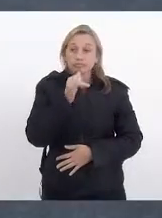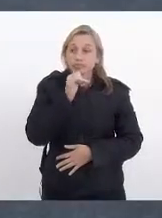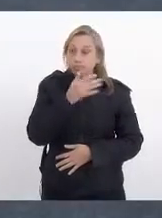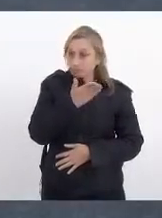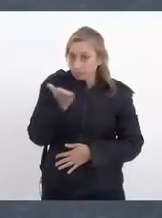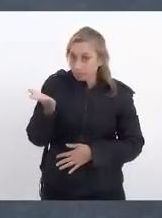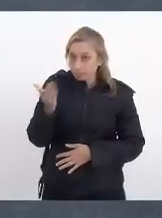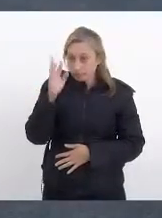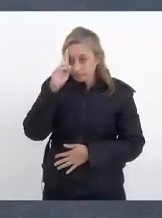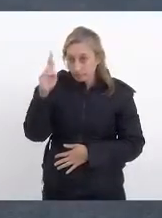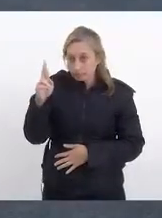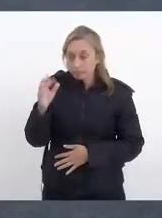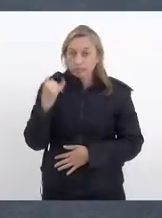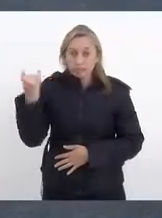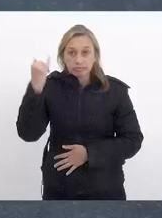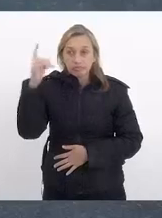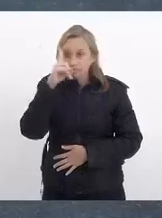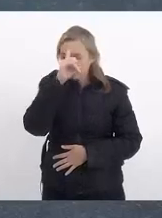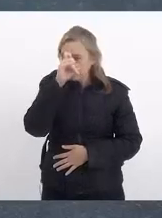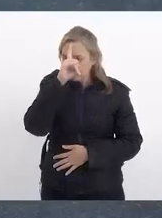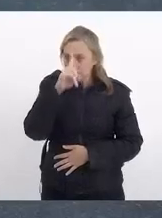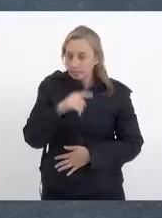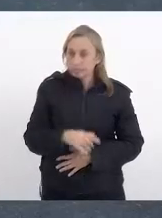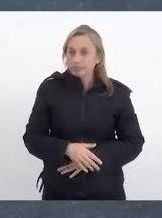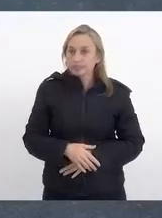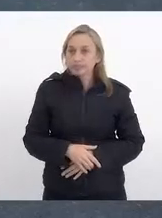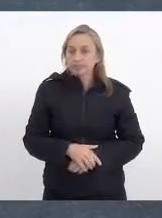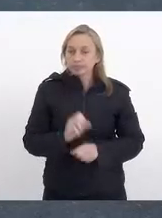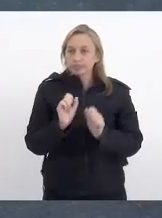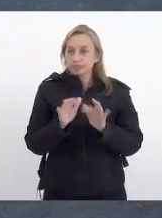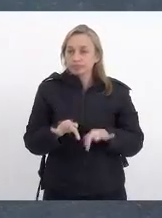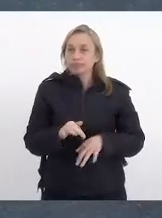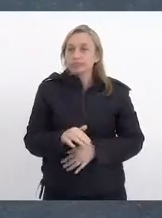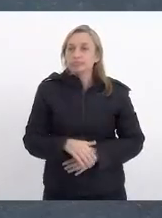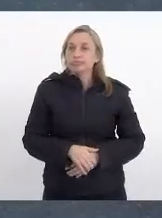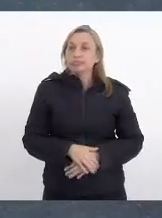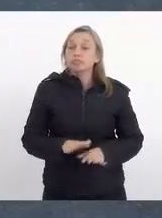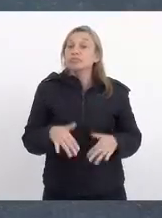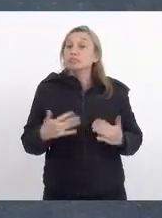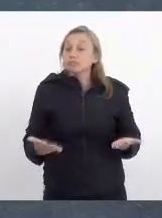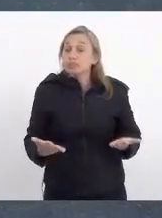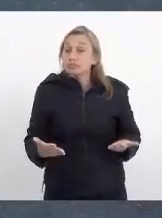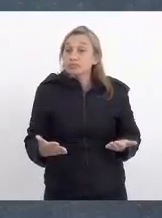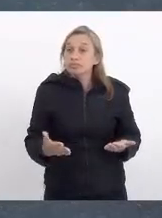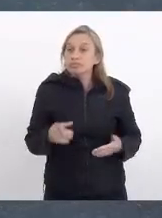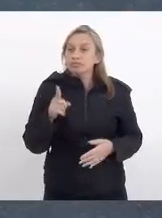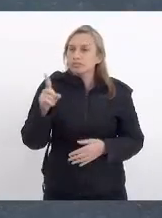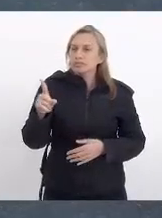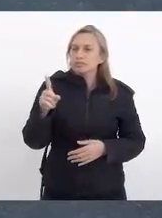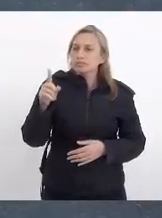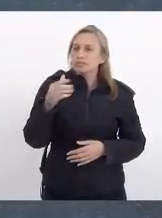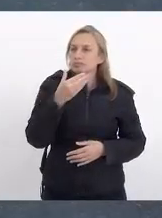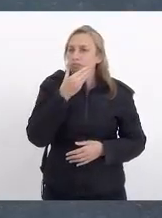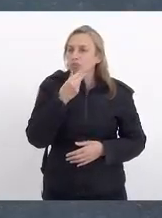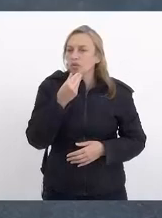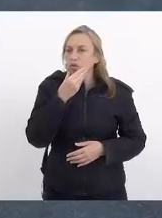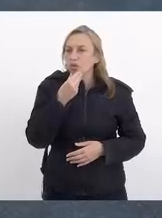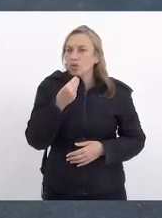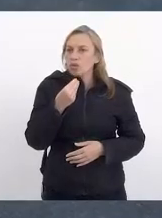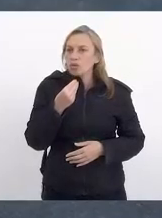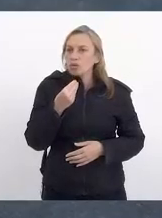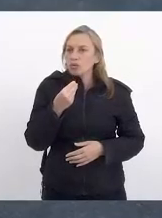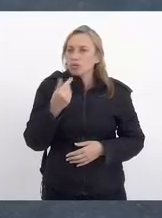aos senhores na importância desse hospital fala com ele deve tá lá no bar mesmo quando aquele mergulhador foi